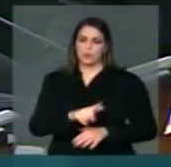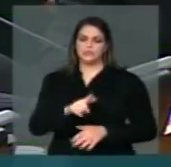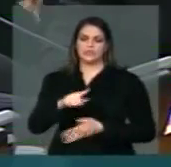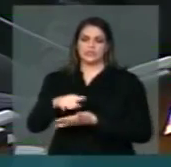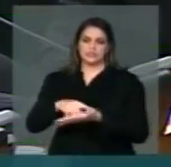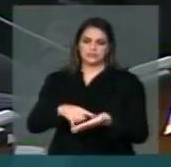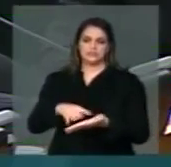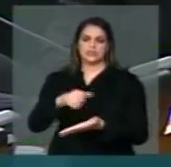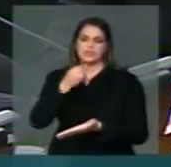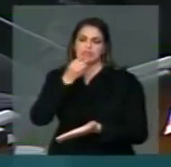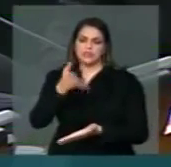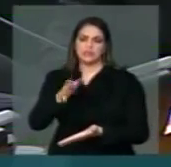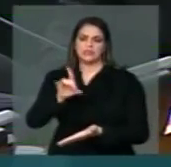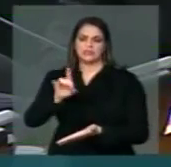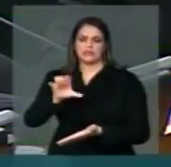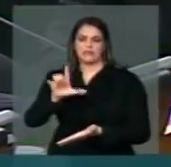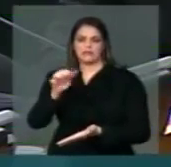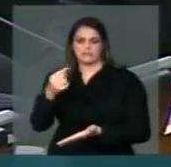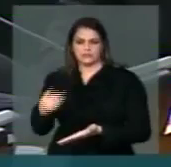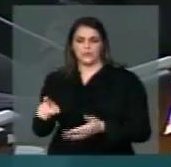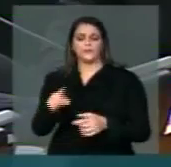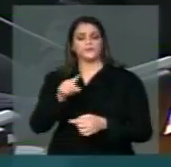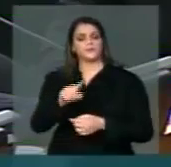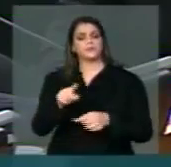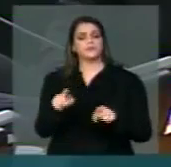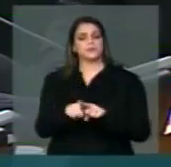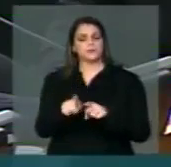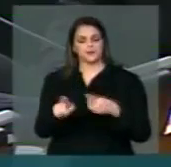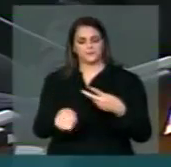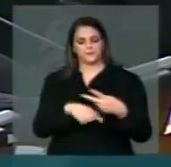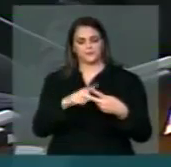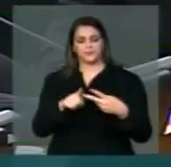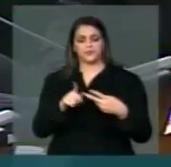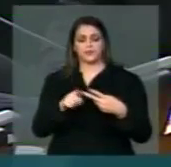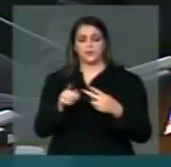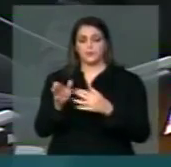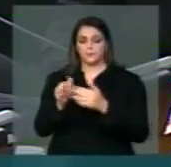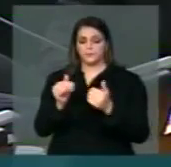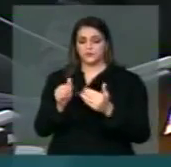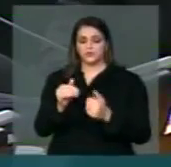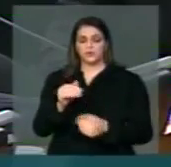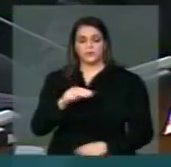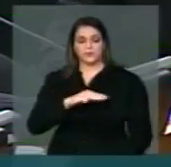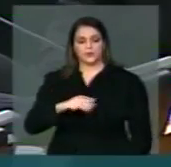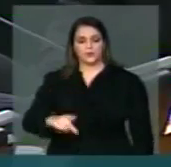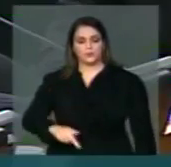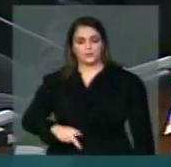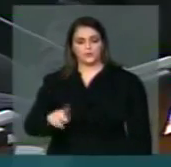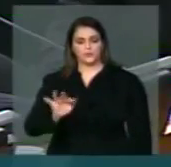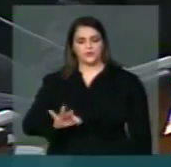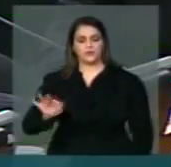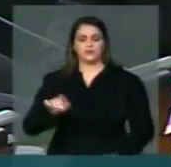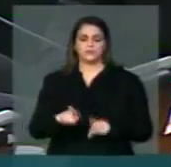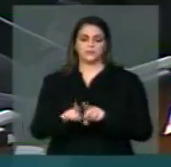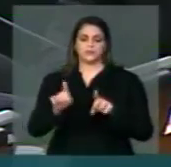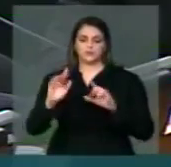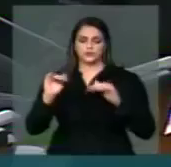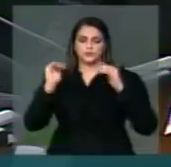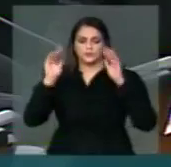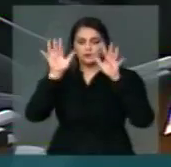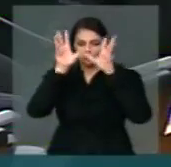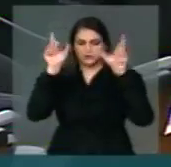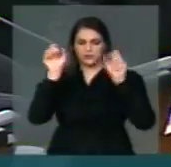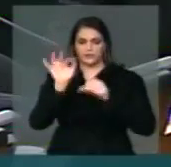pelo delator, solicitasse também ao Ministério Público Federal e ao Supremo Tribunal Federal